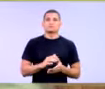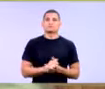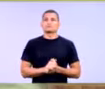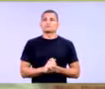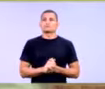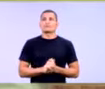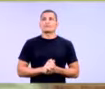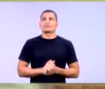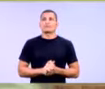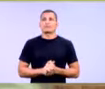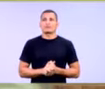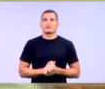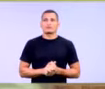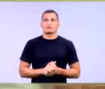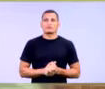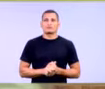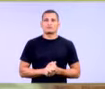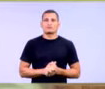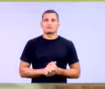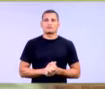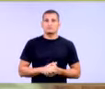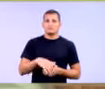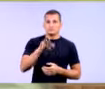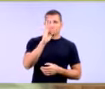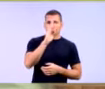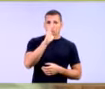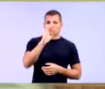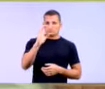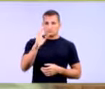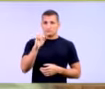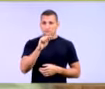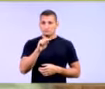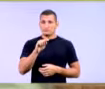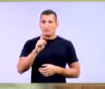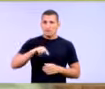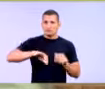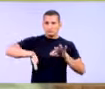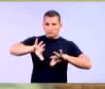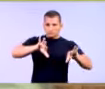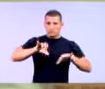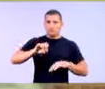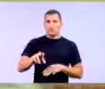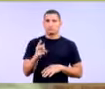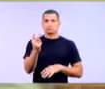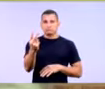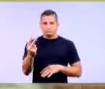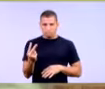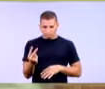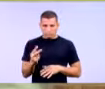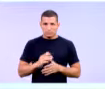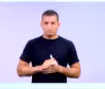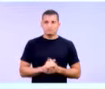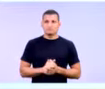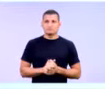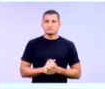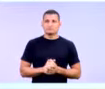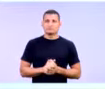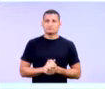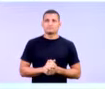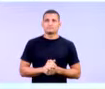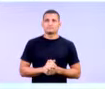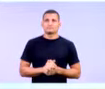respeito daquela comissão. Se esse TCC ele vai ser individual ou em dupla? Como é que fica isso?